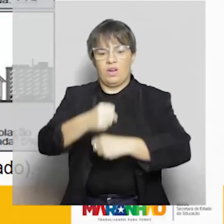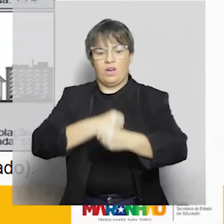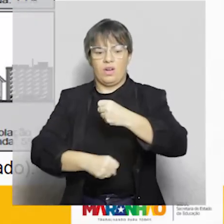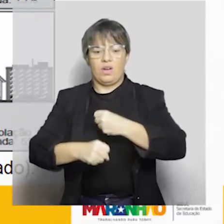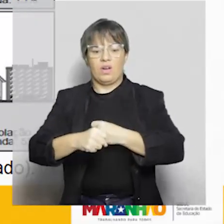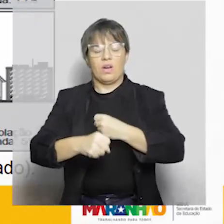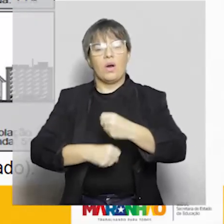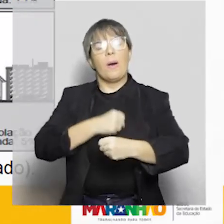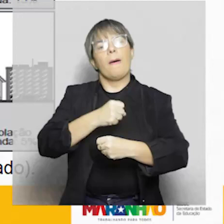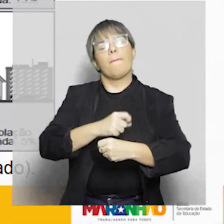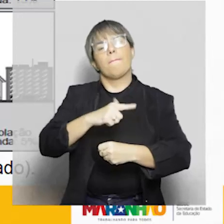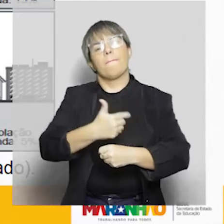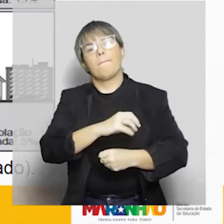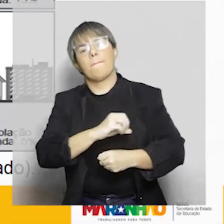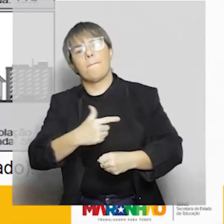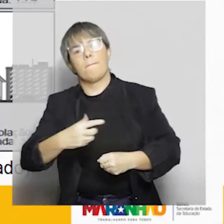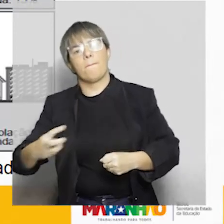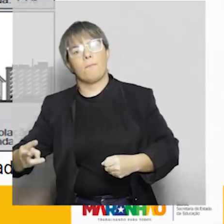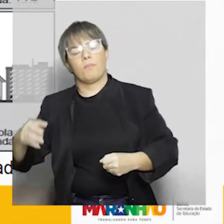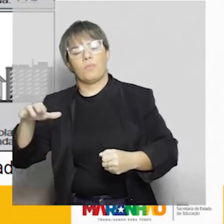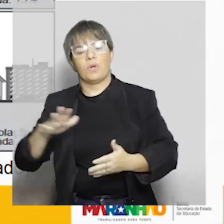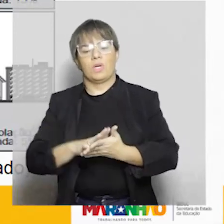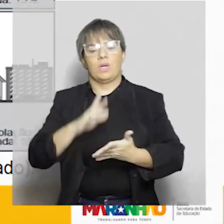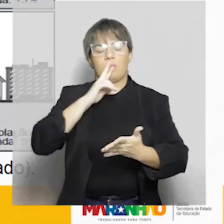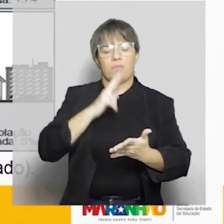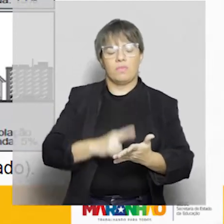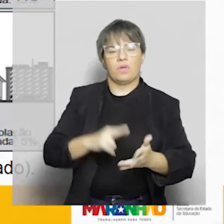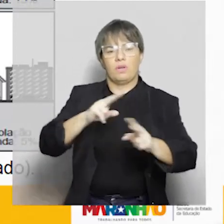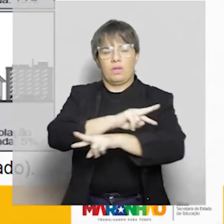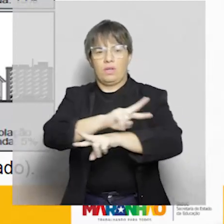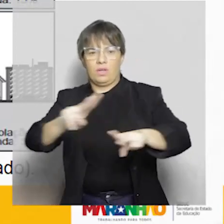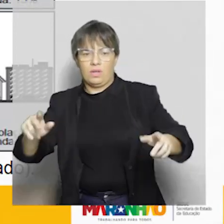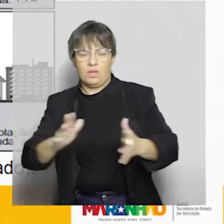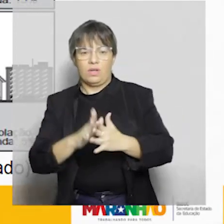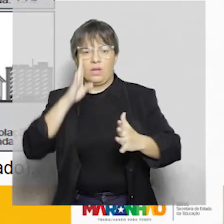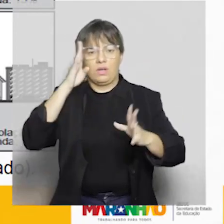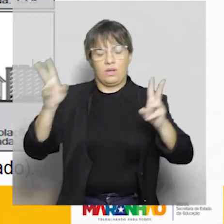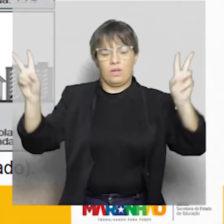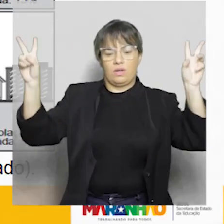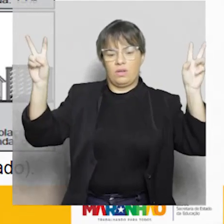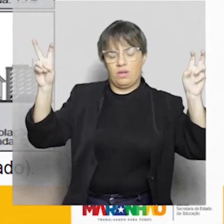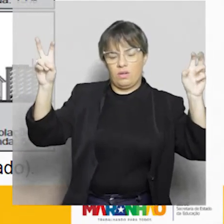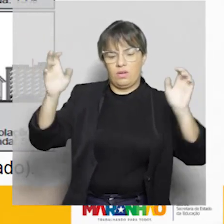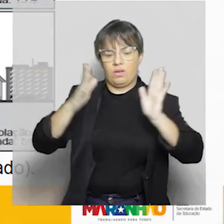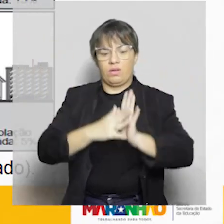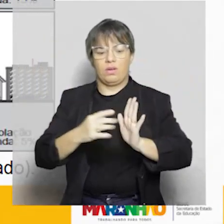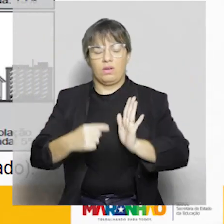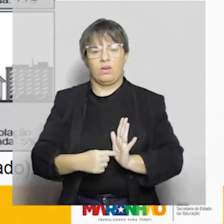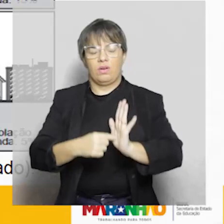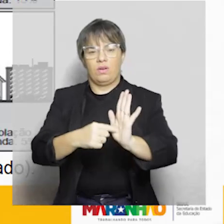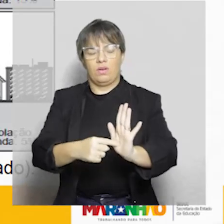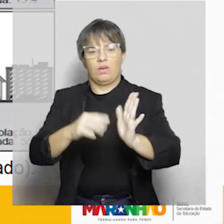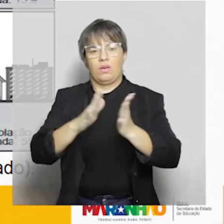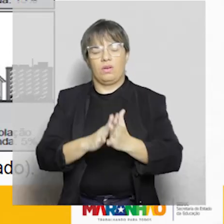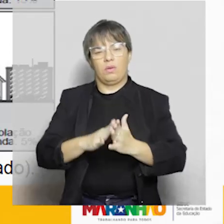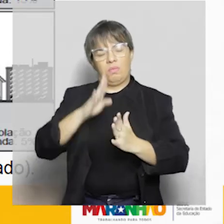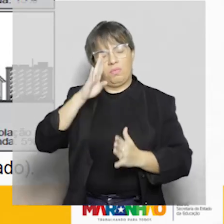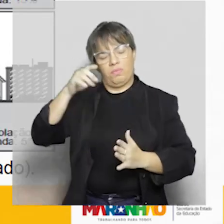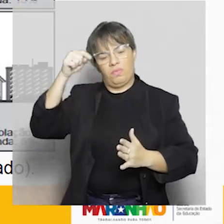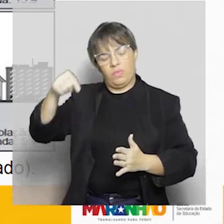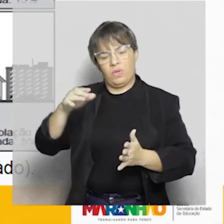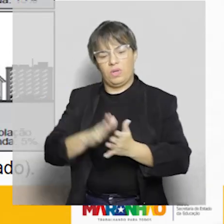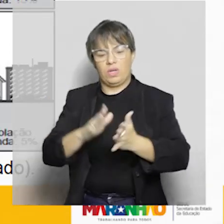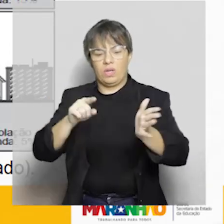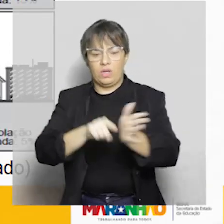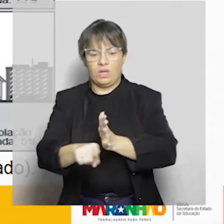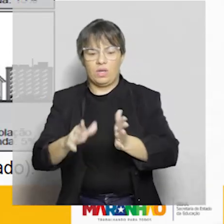aí resolvendo uma série de questões a partir das principais temáticas abordadas e, claro, questões extremamente